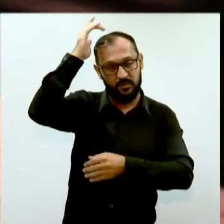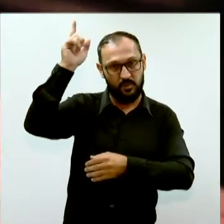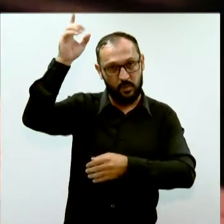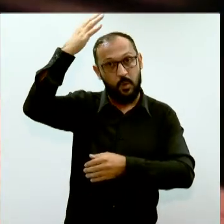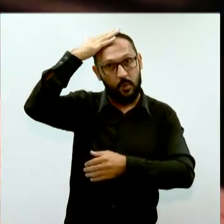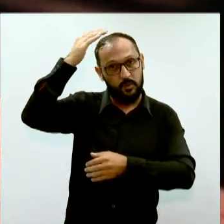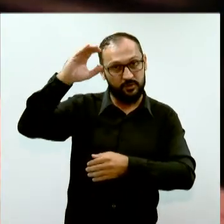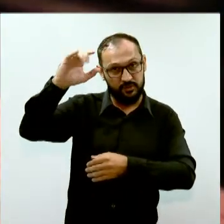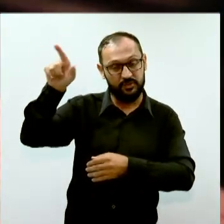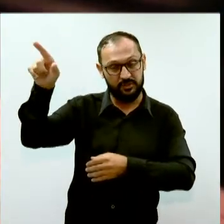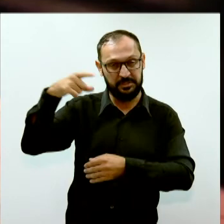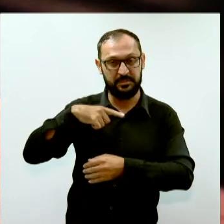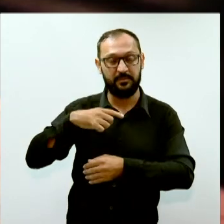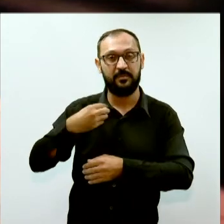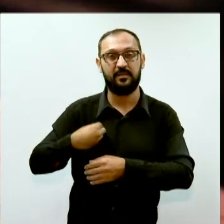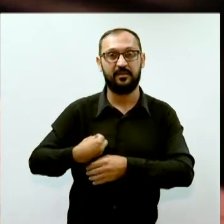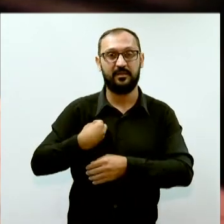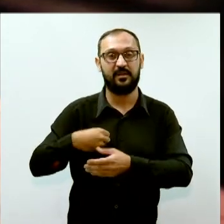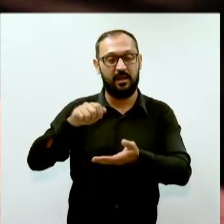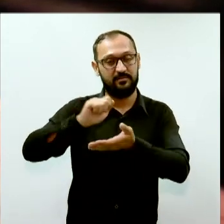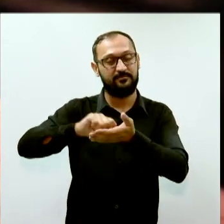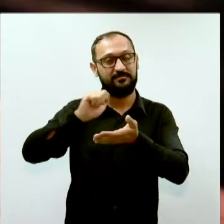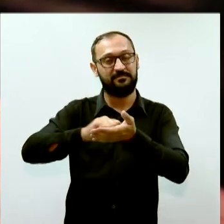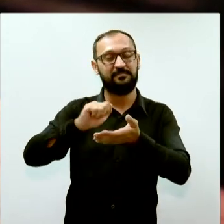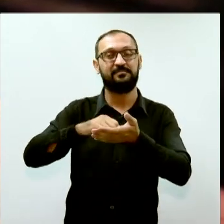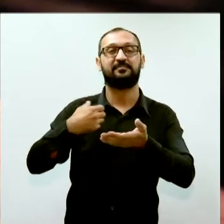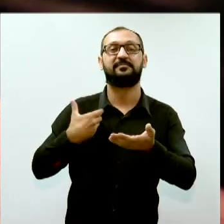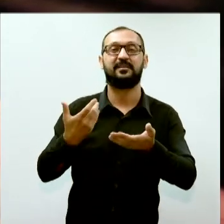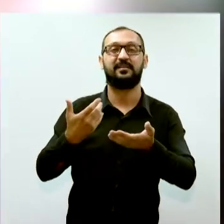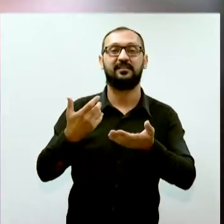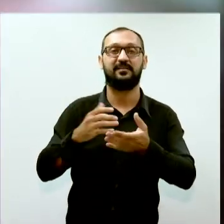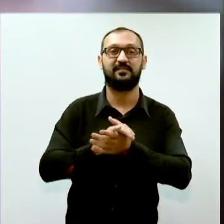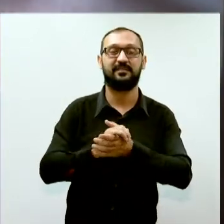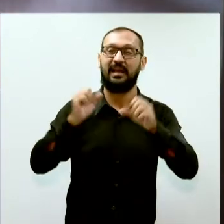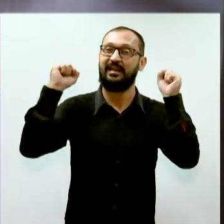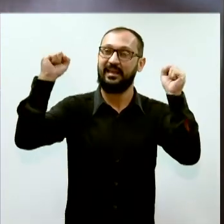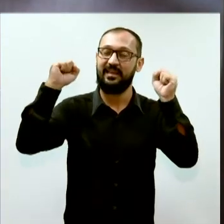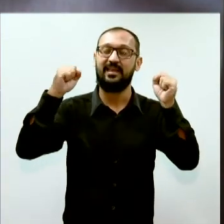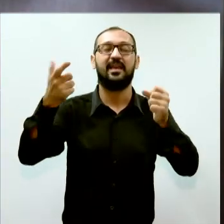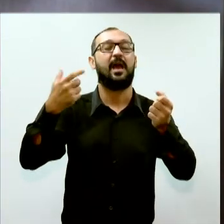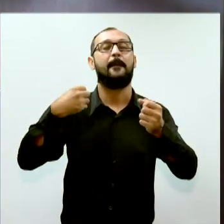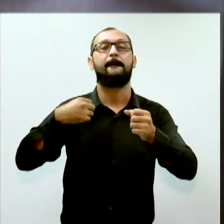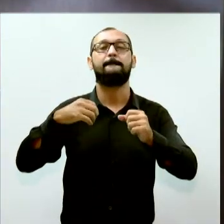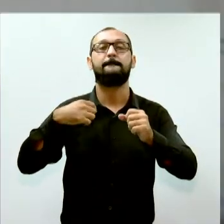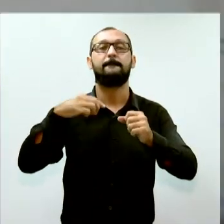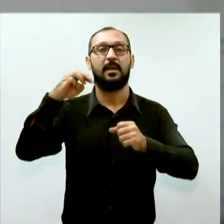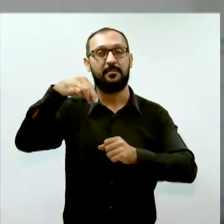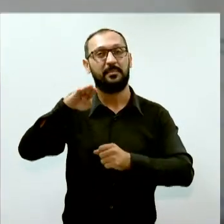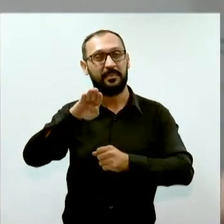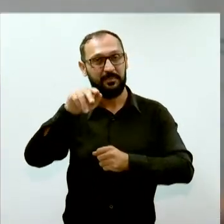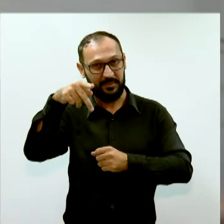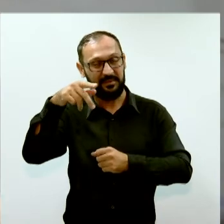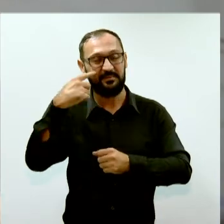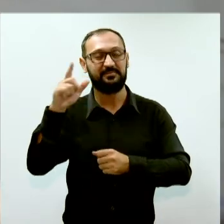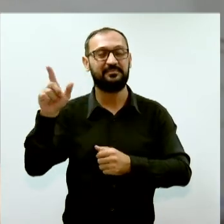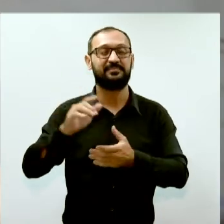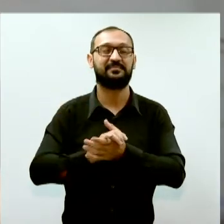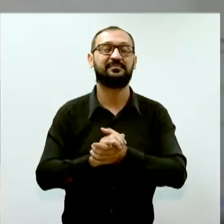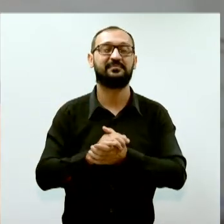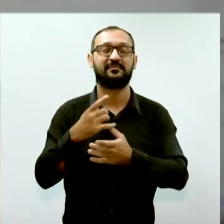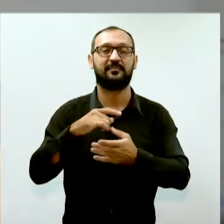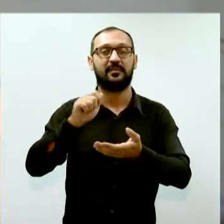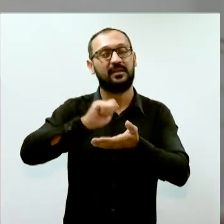Troy Rossílio, vivo compositor popular brasileiro, né, Viva, né? aceitou musicar